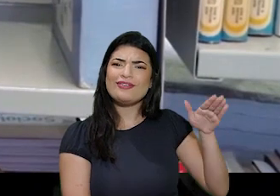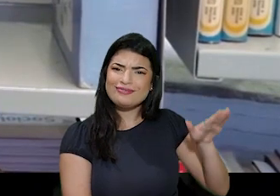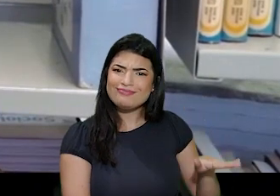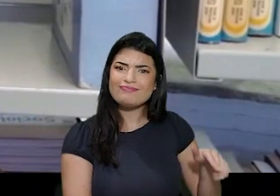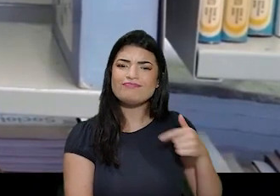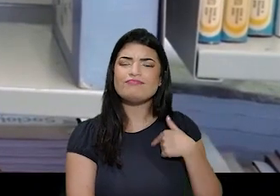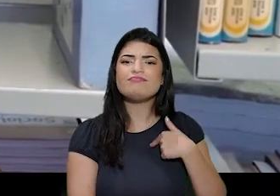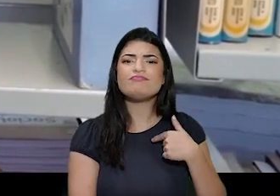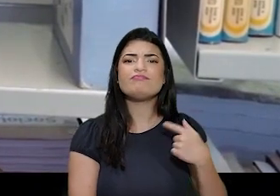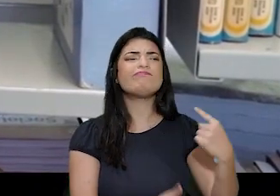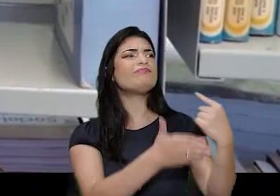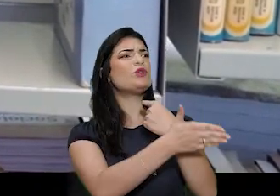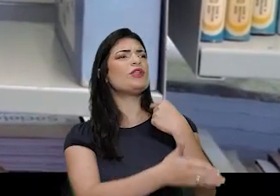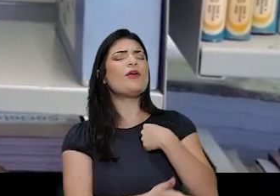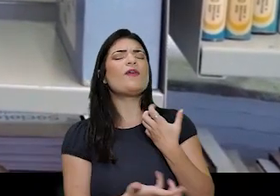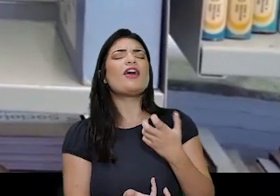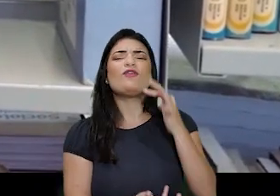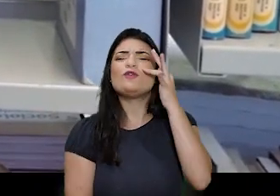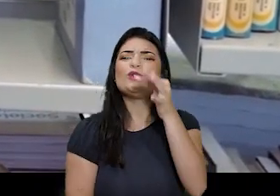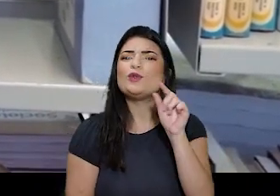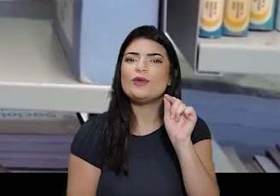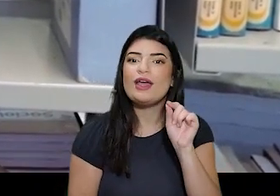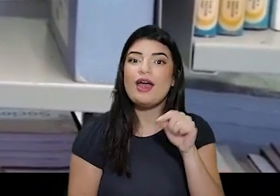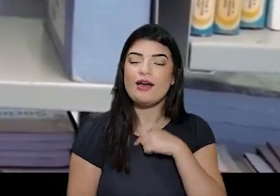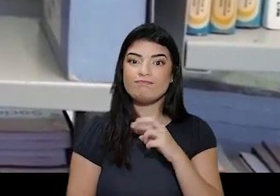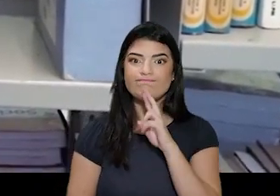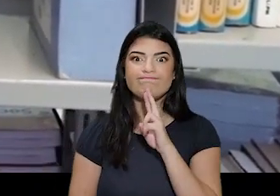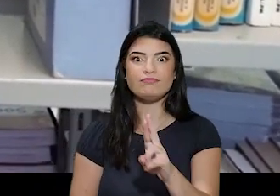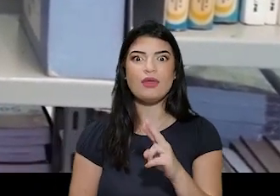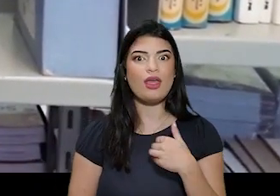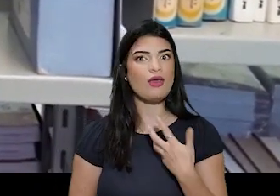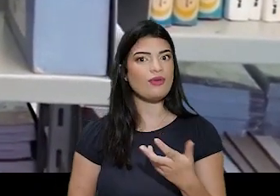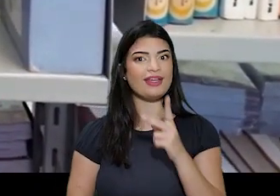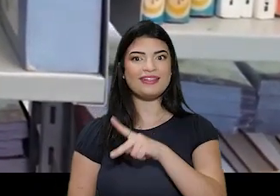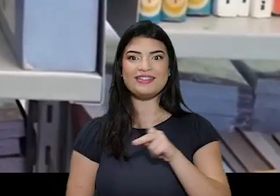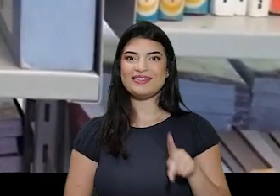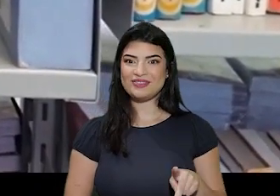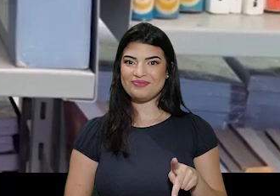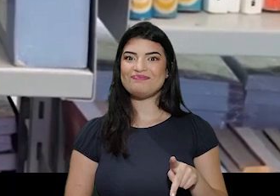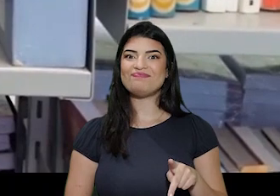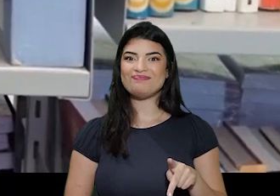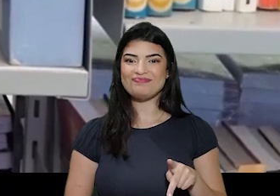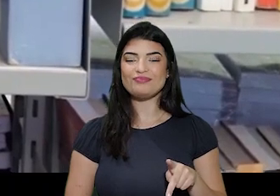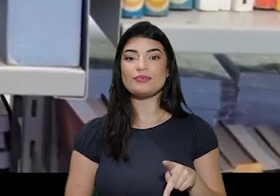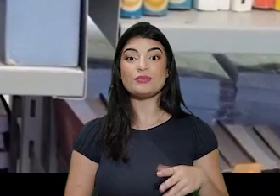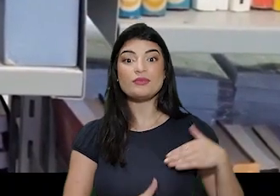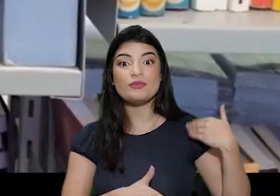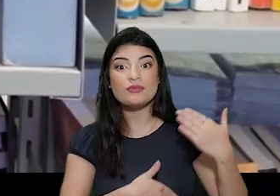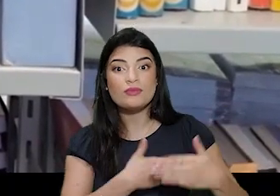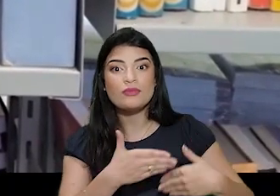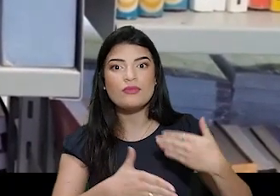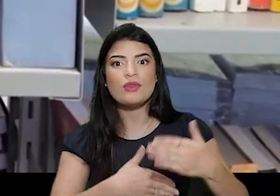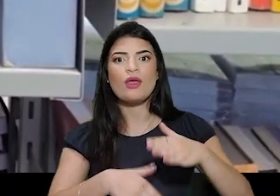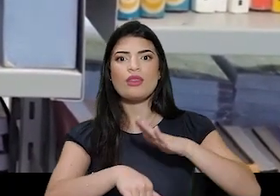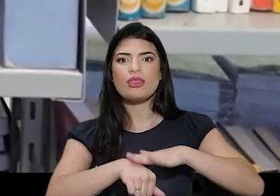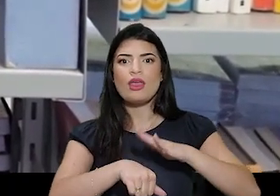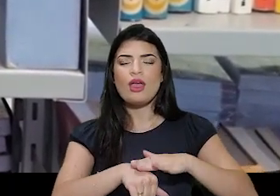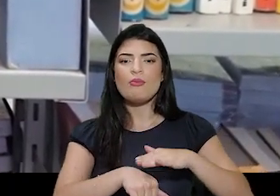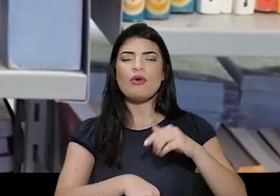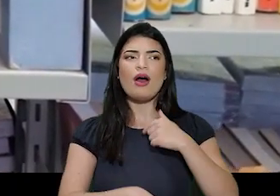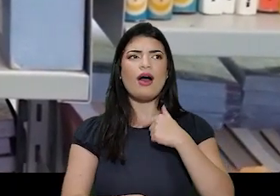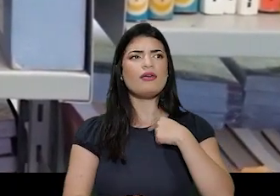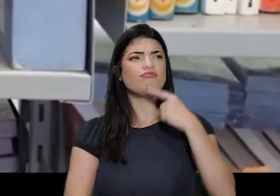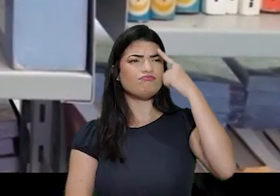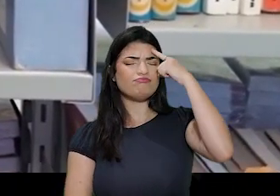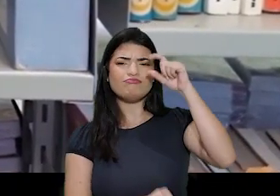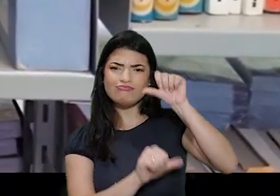que eu gostaria de ser, de fazer quando eu crescesse, eu logo respondi que eu queria ser professora. Com o passar do tempo, a gente foi